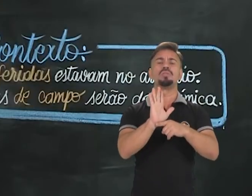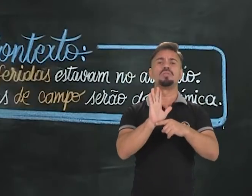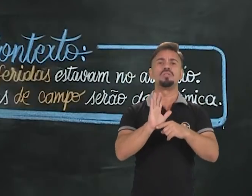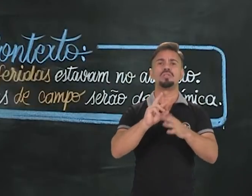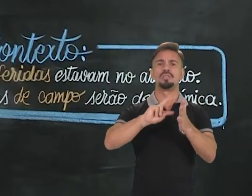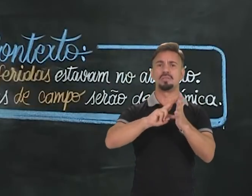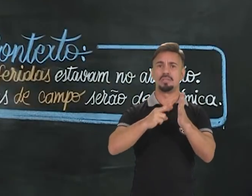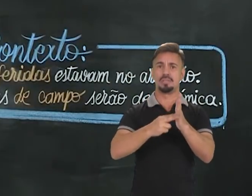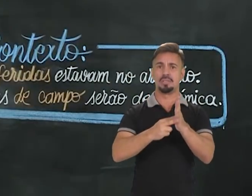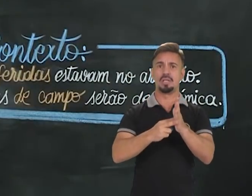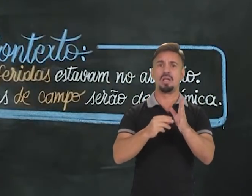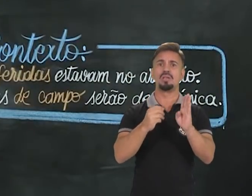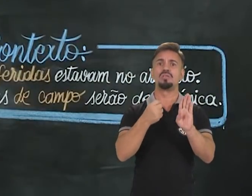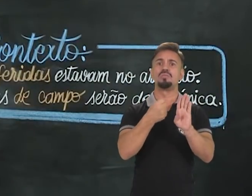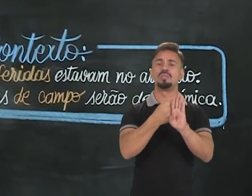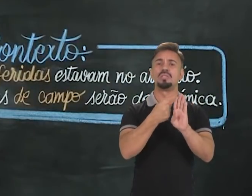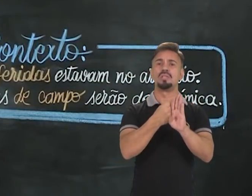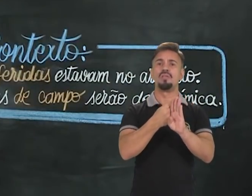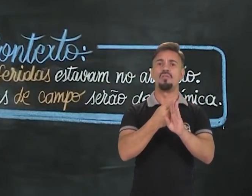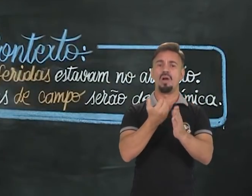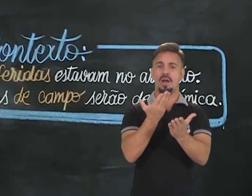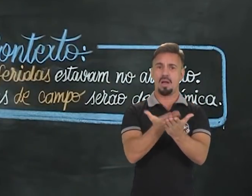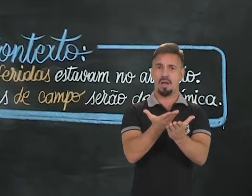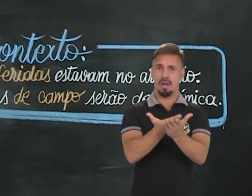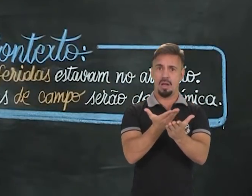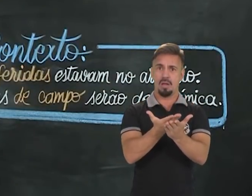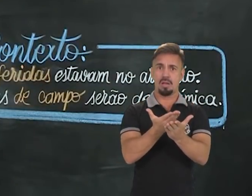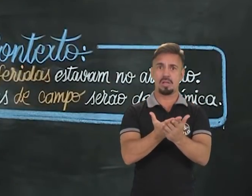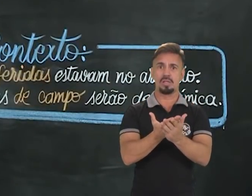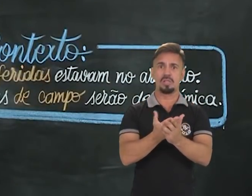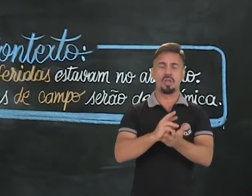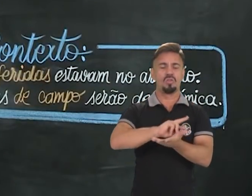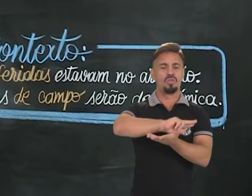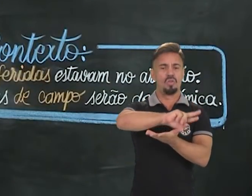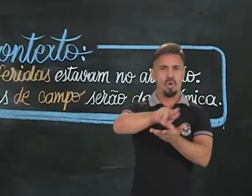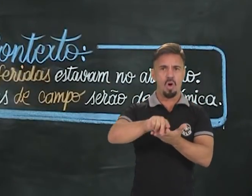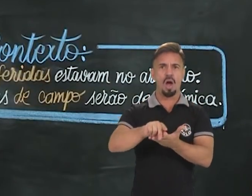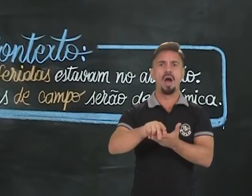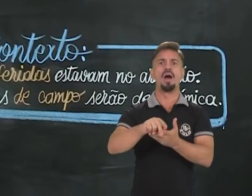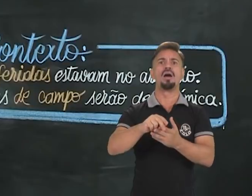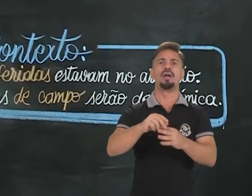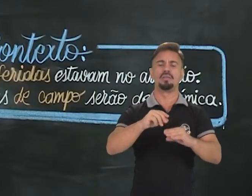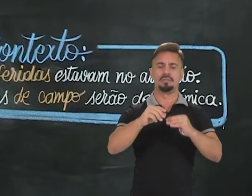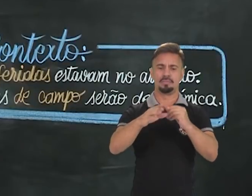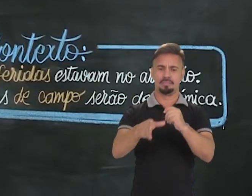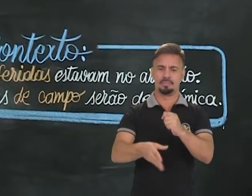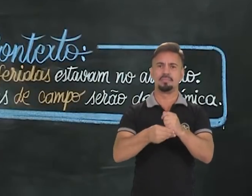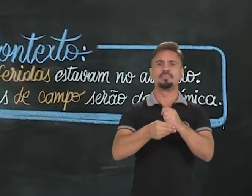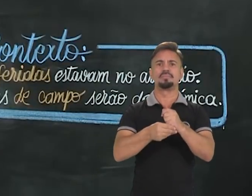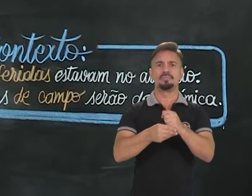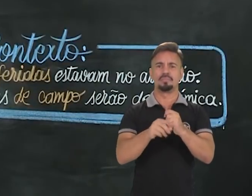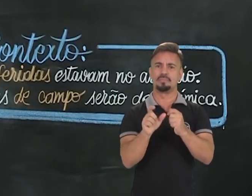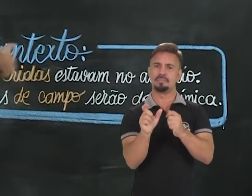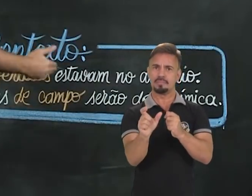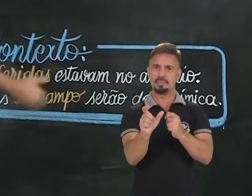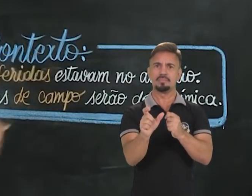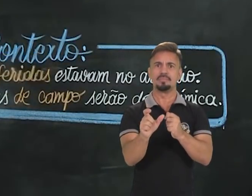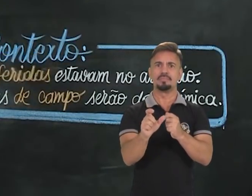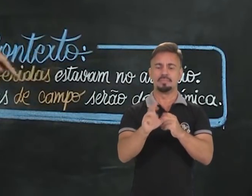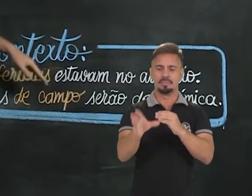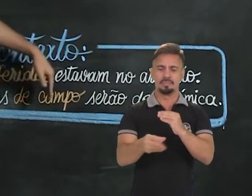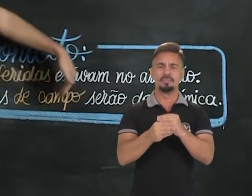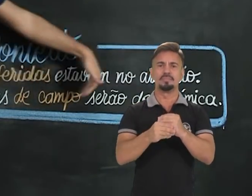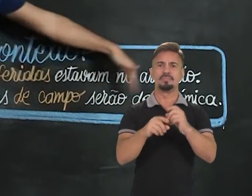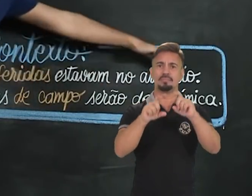significação do substantivo aulas. Todos esses funcionam como adjuntos adnominais. Eu tenho um complemento aqui da